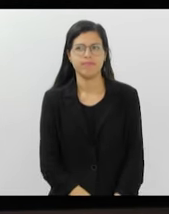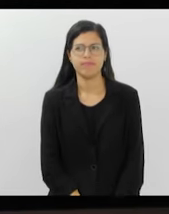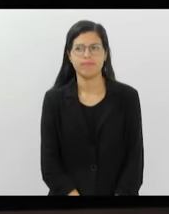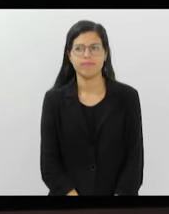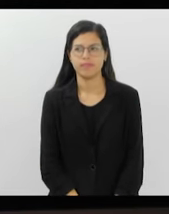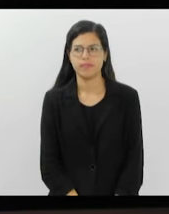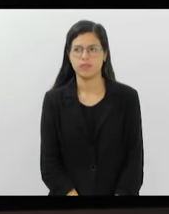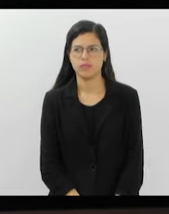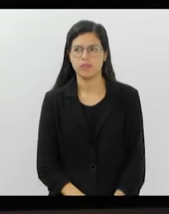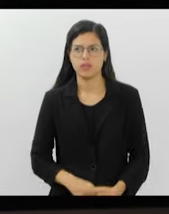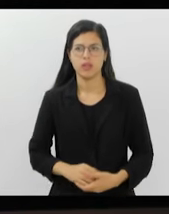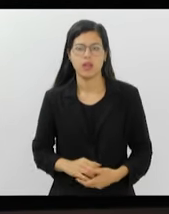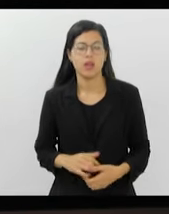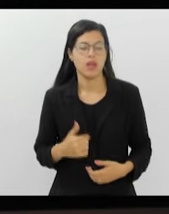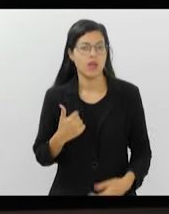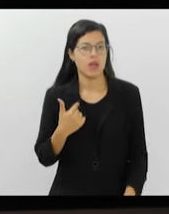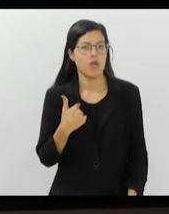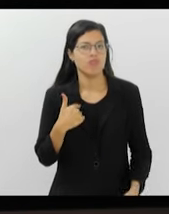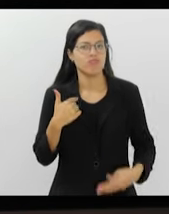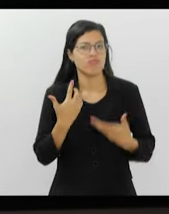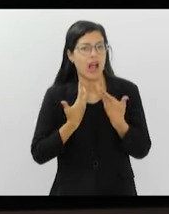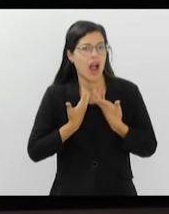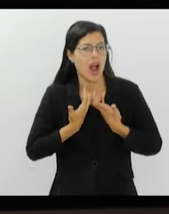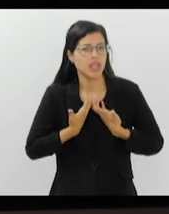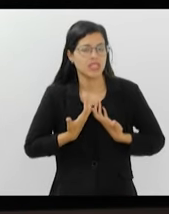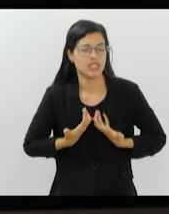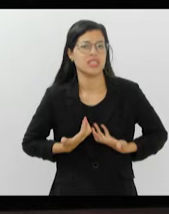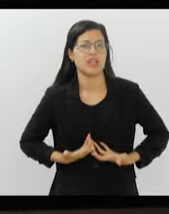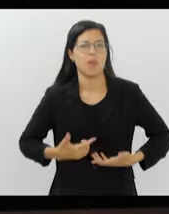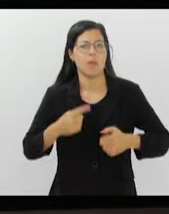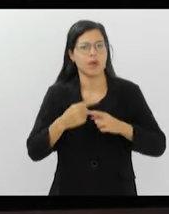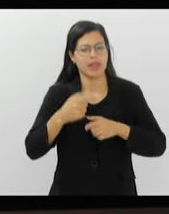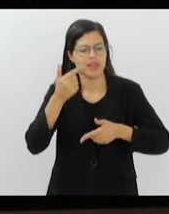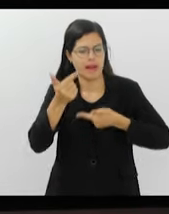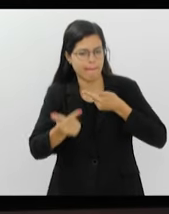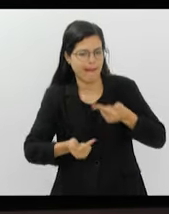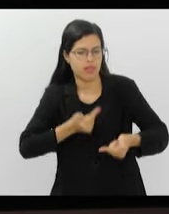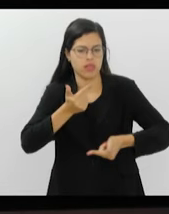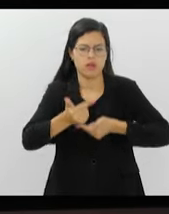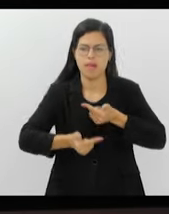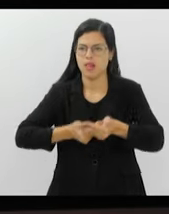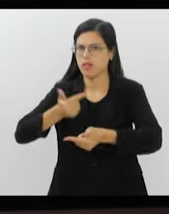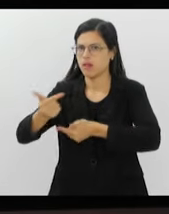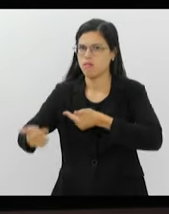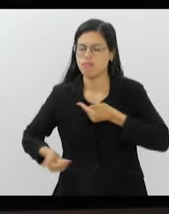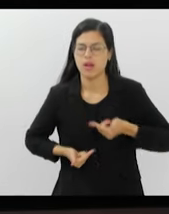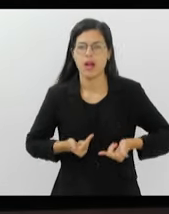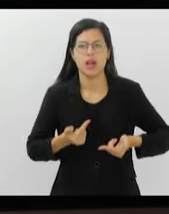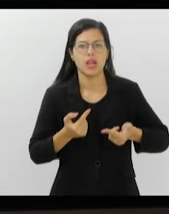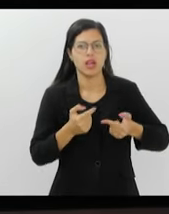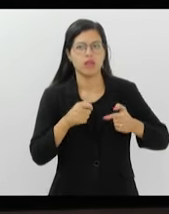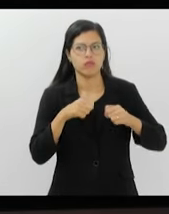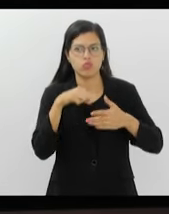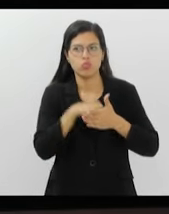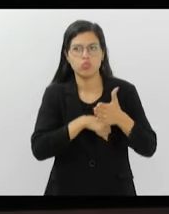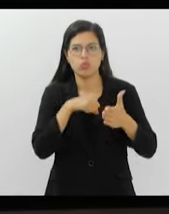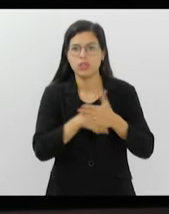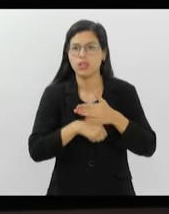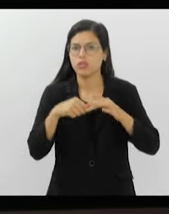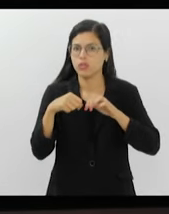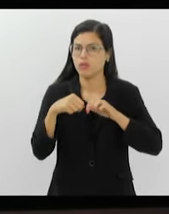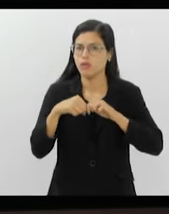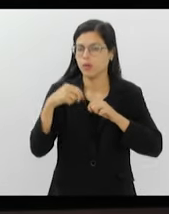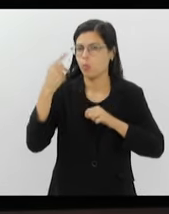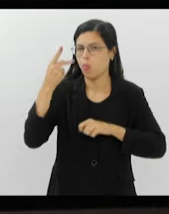desanimado eu estou exausto porque a gente trabalha trabalha trabalha a gente faz política e a gente não vê as